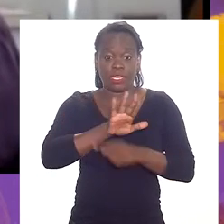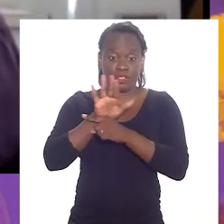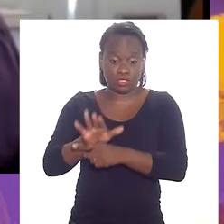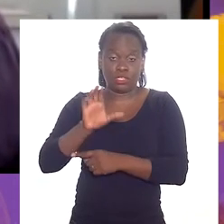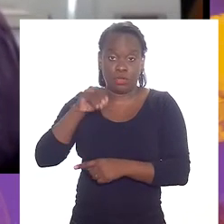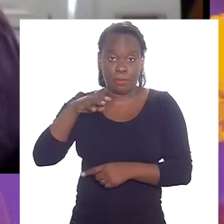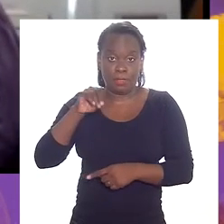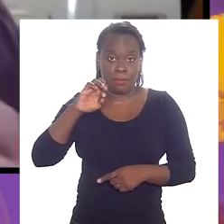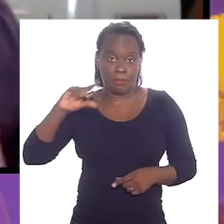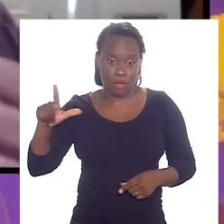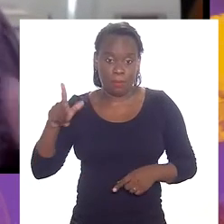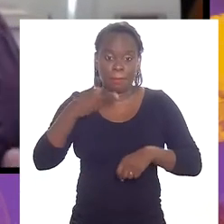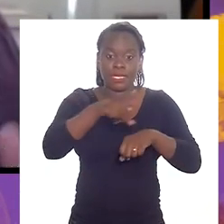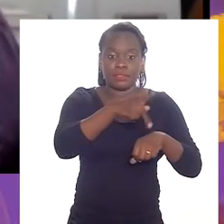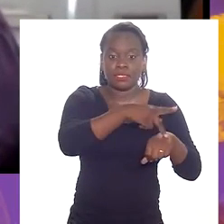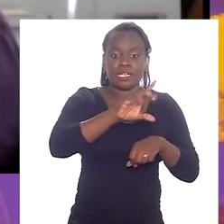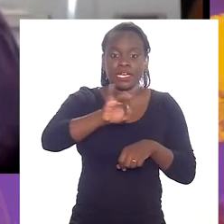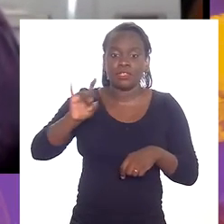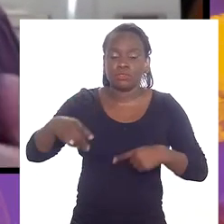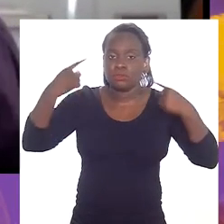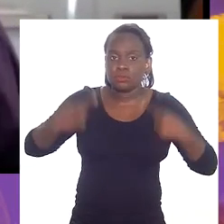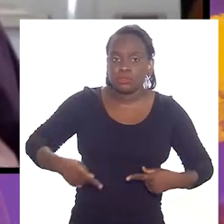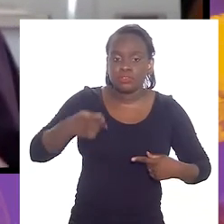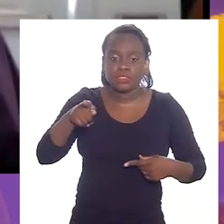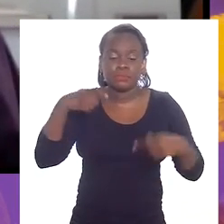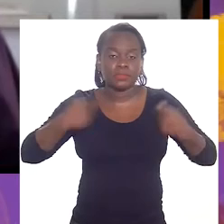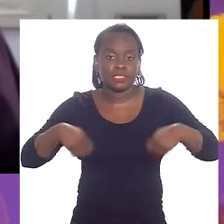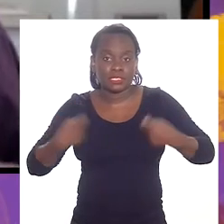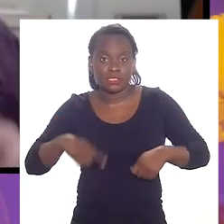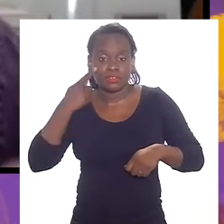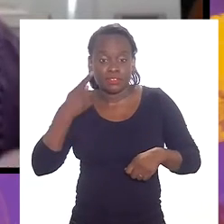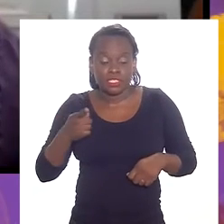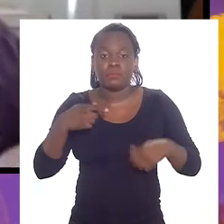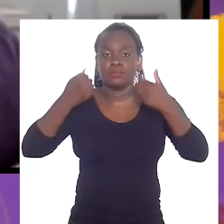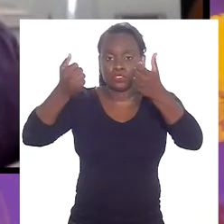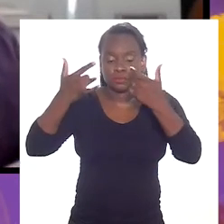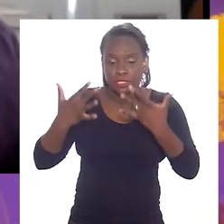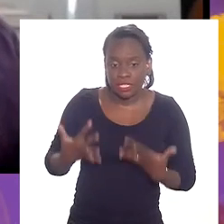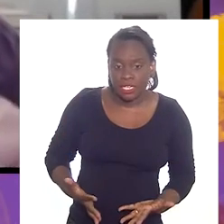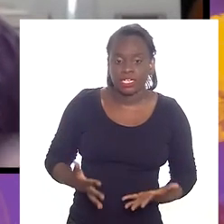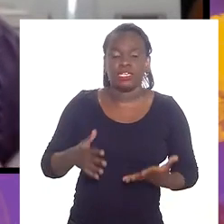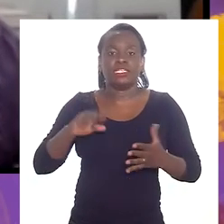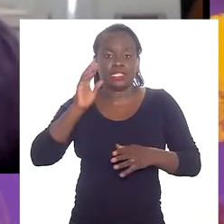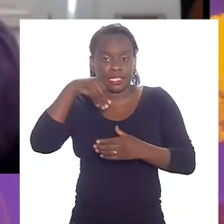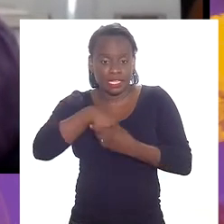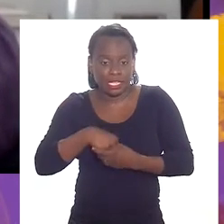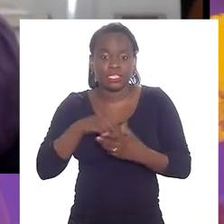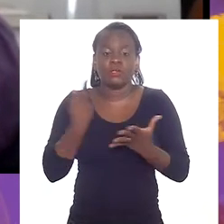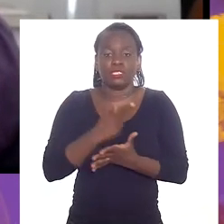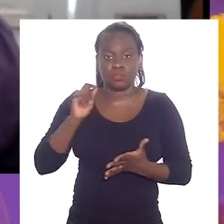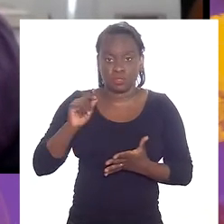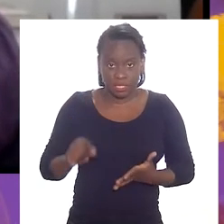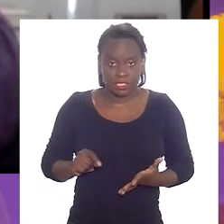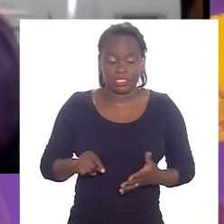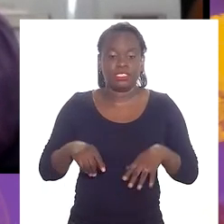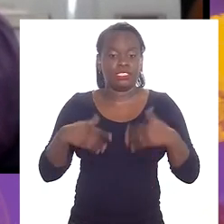colaborar com a pé e cada país teve enfrentamento porque você precisa dar satisfações internas do que